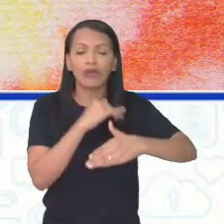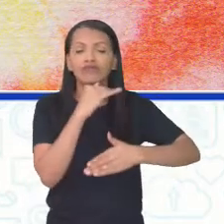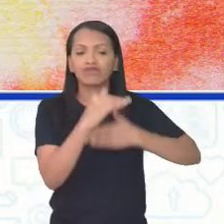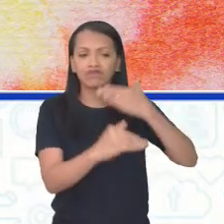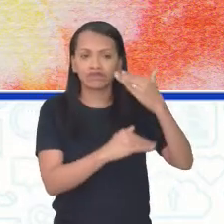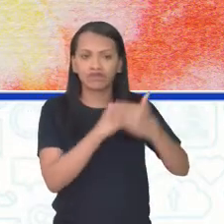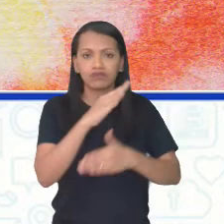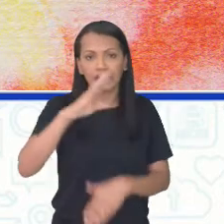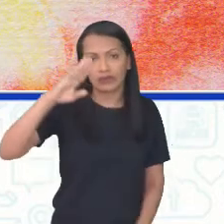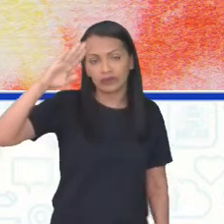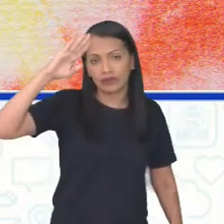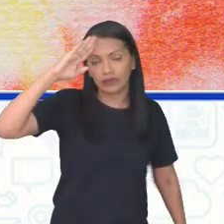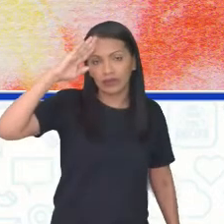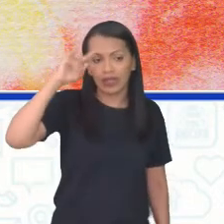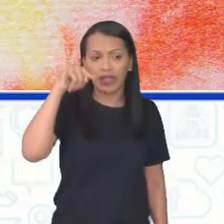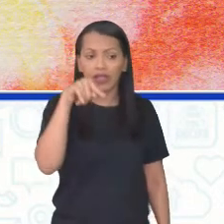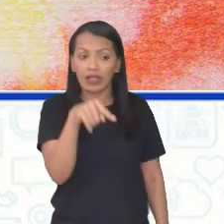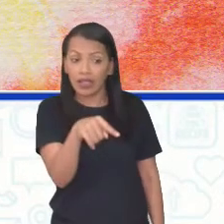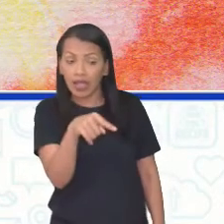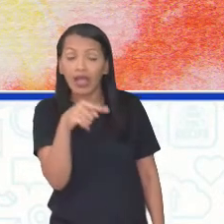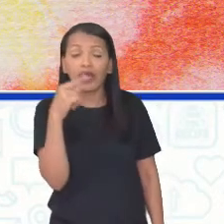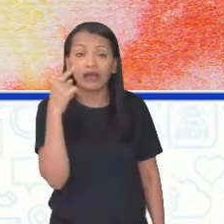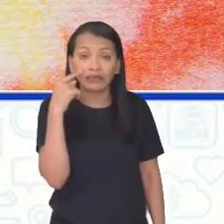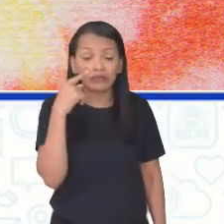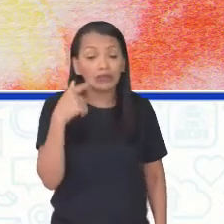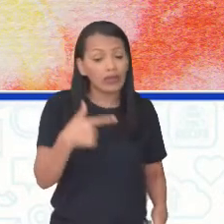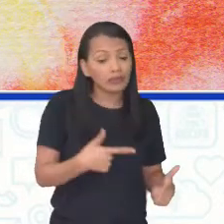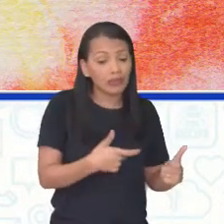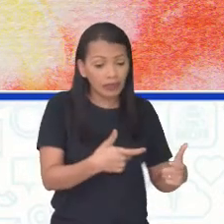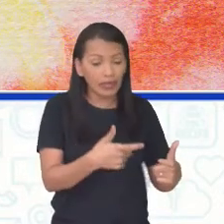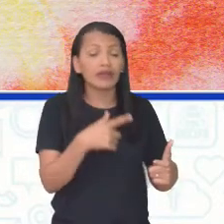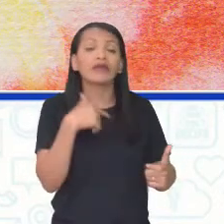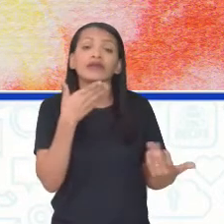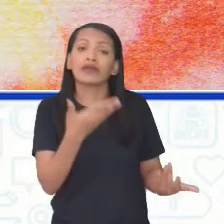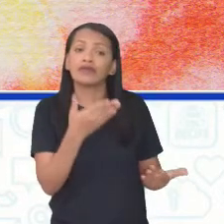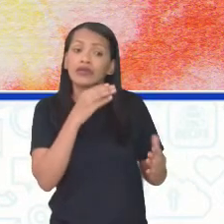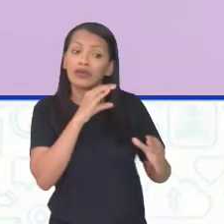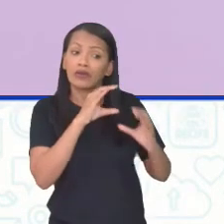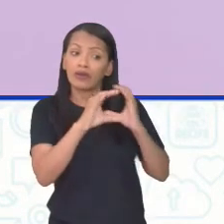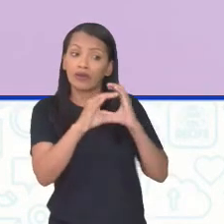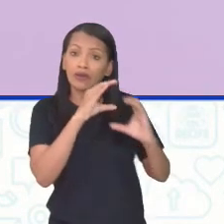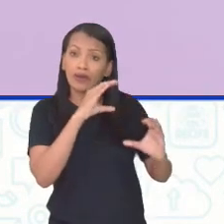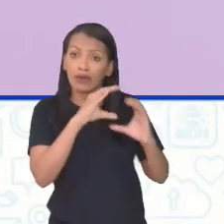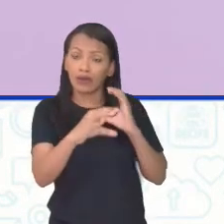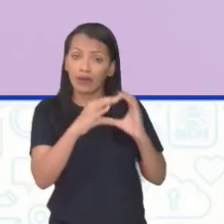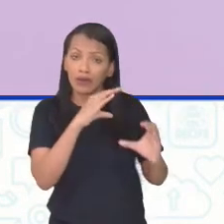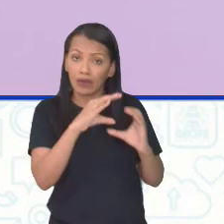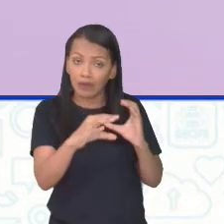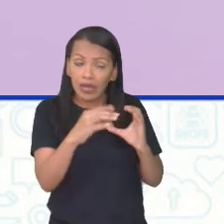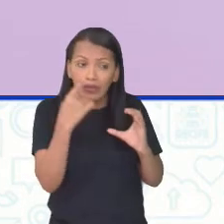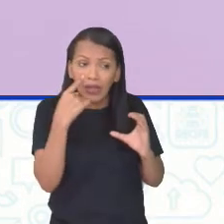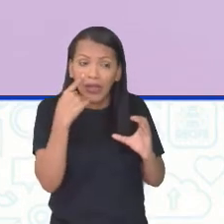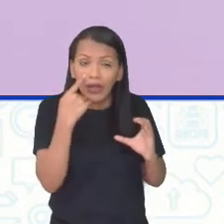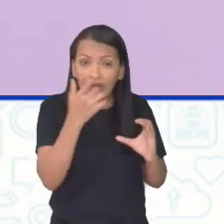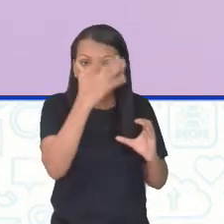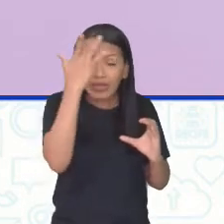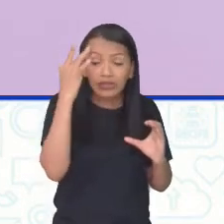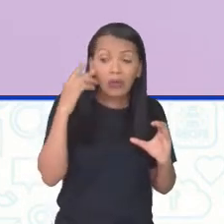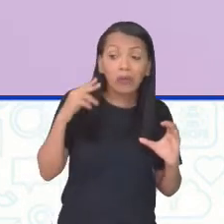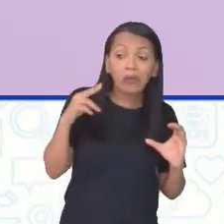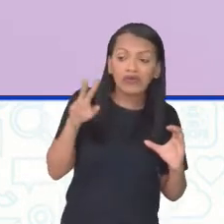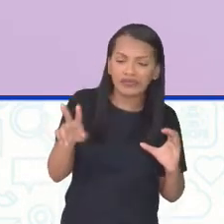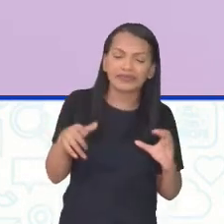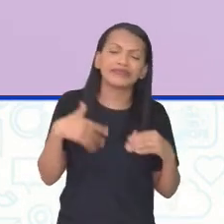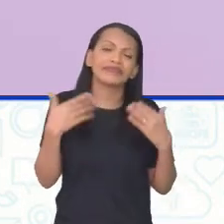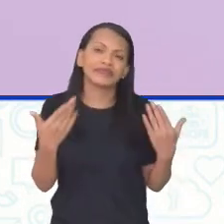os soldados lá no campo de batalha, para que eles se comunicassem sem alertar o inimigo. E essa escrita